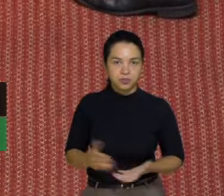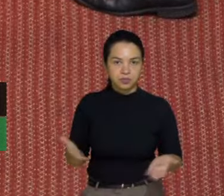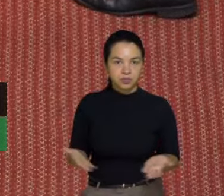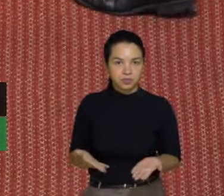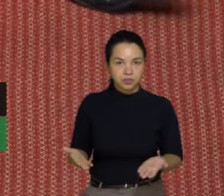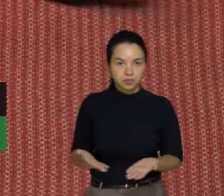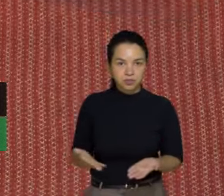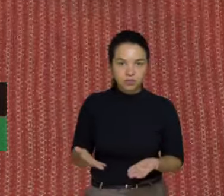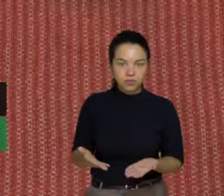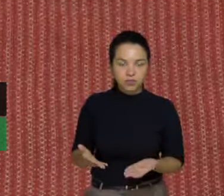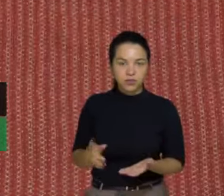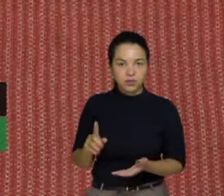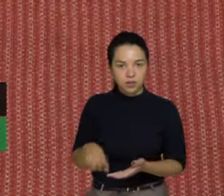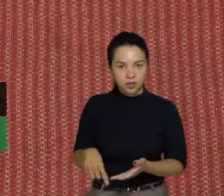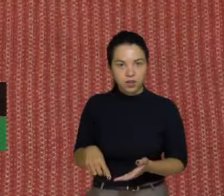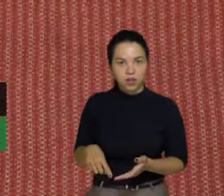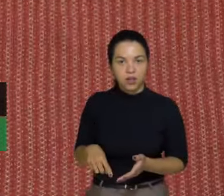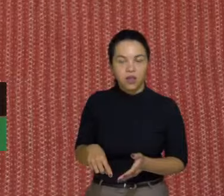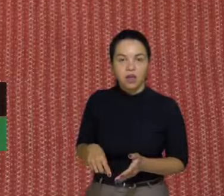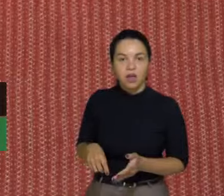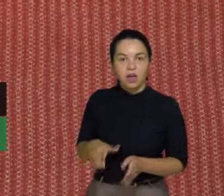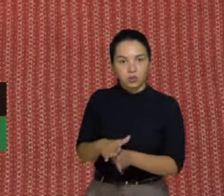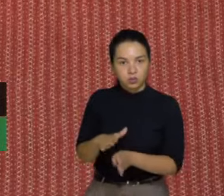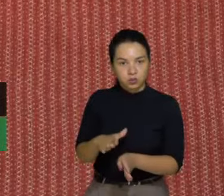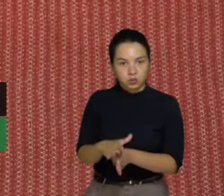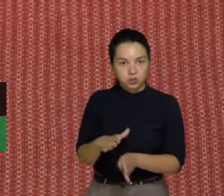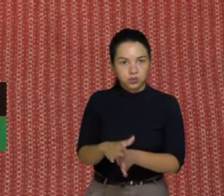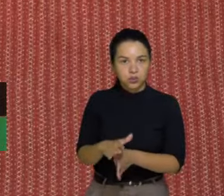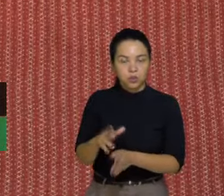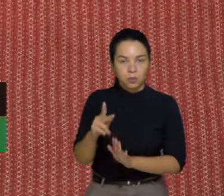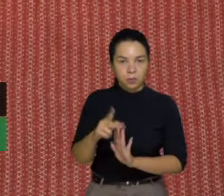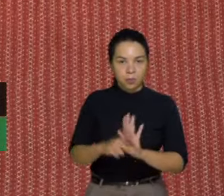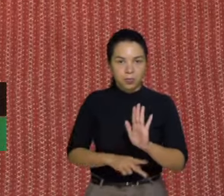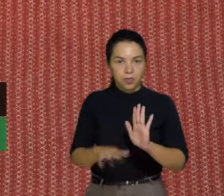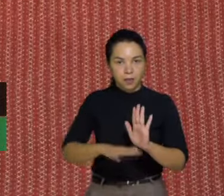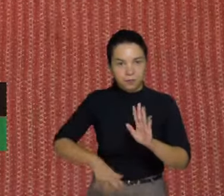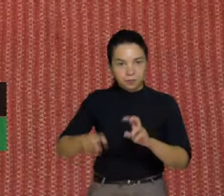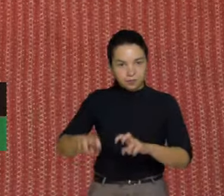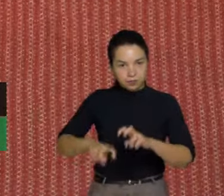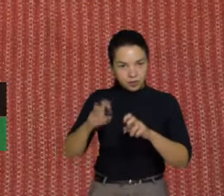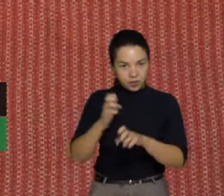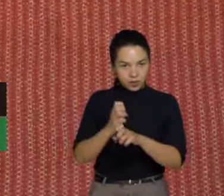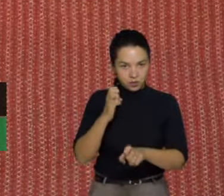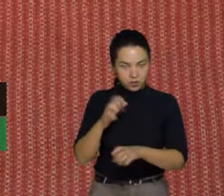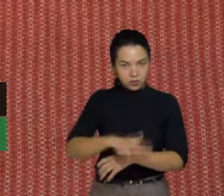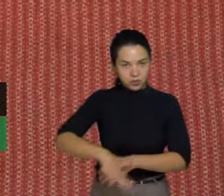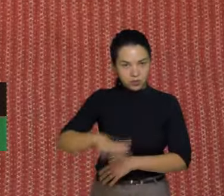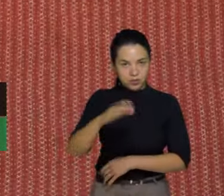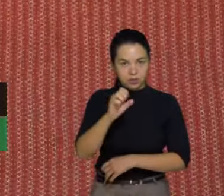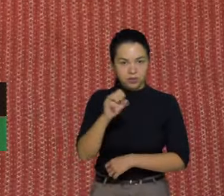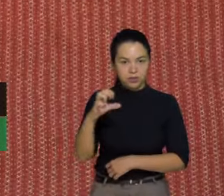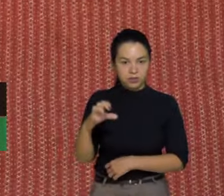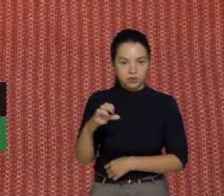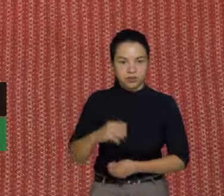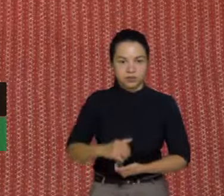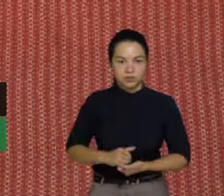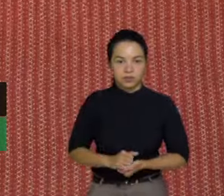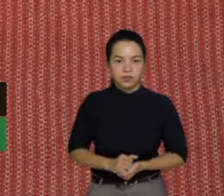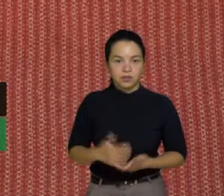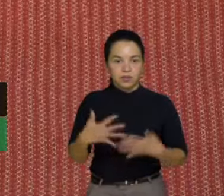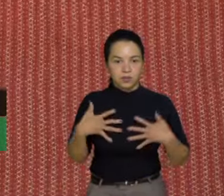grande consultor de projetos de captação de recursos para agronomia em diversas áreas aí do Estado de Santa Catarina. Para mim é uma honra poder ter ele